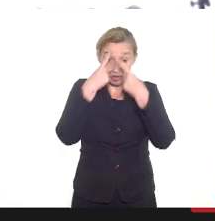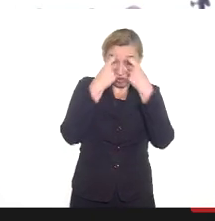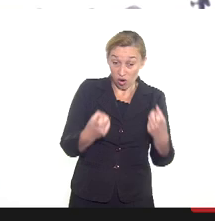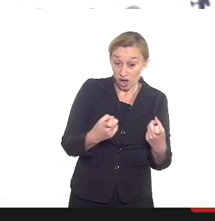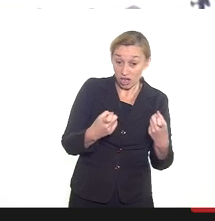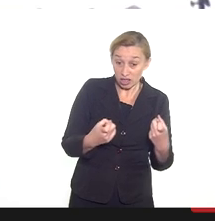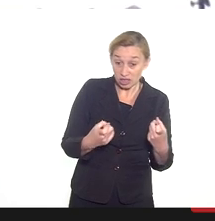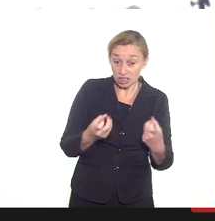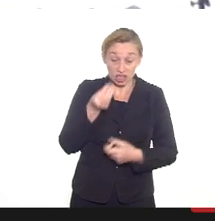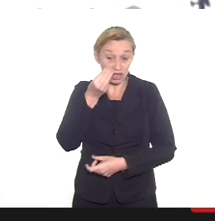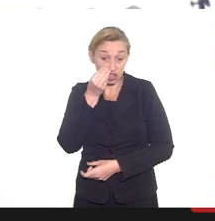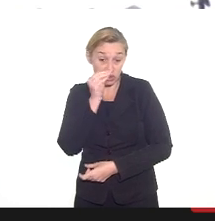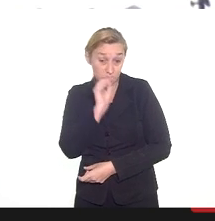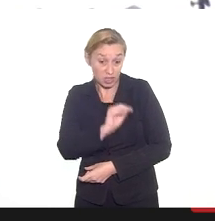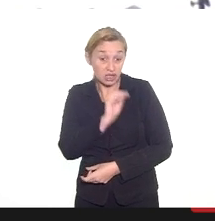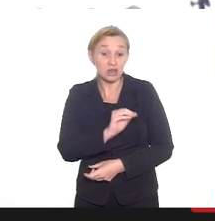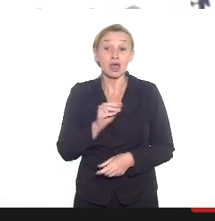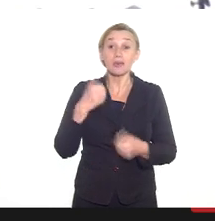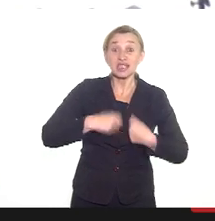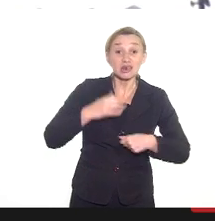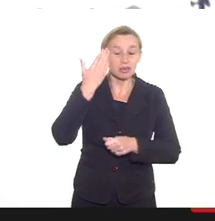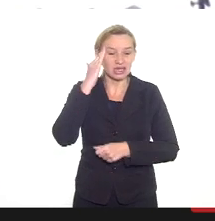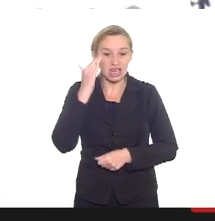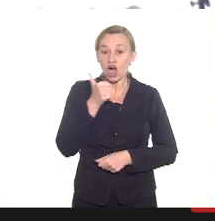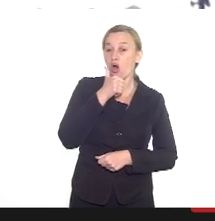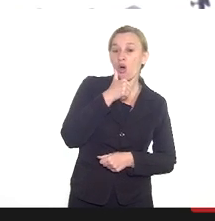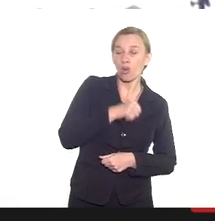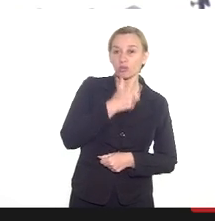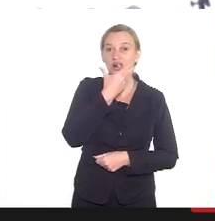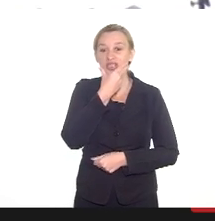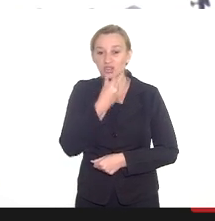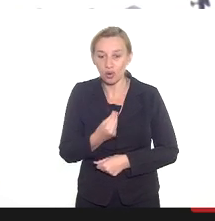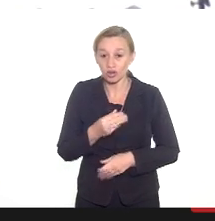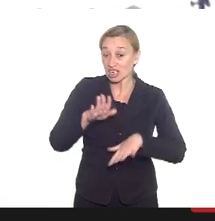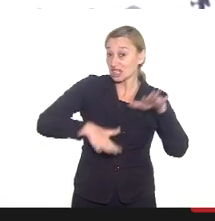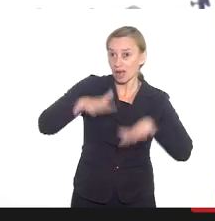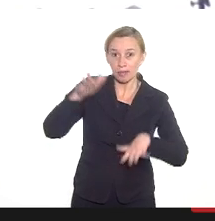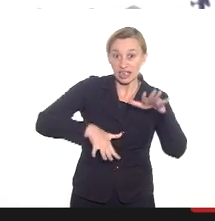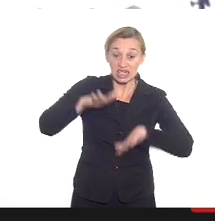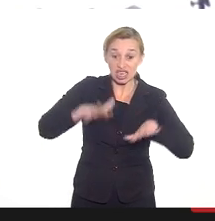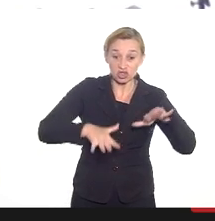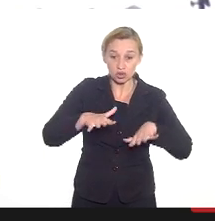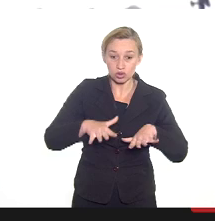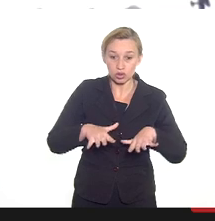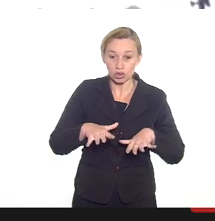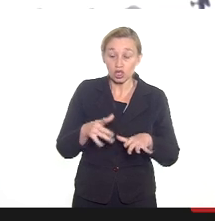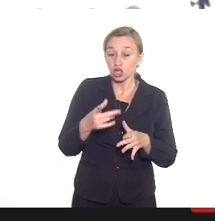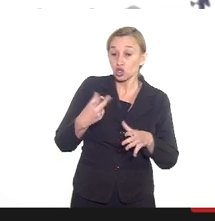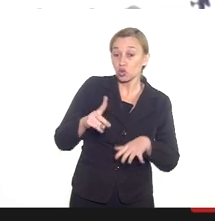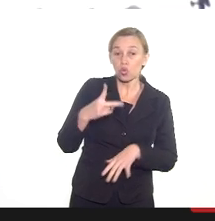e discriminação, nós precisamos entender que homens e mulheres, independentemente de suas culturas, de sua